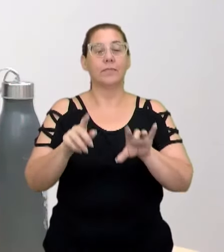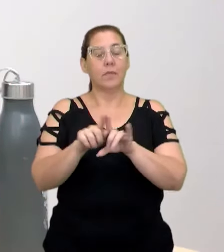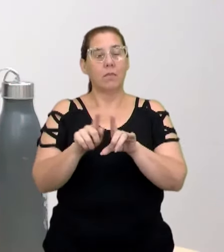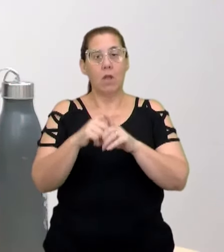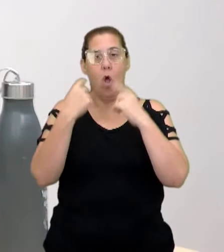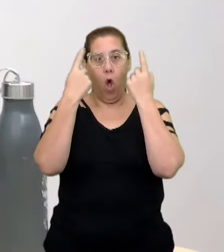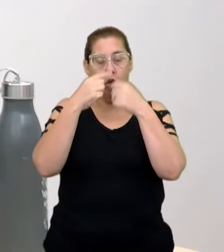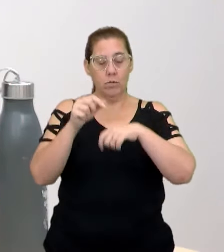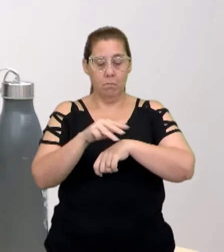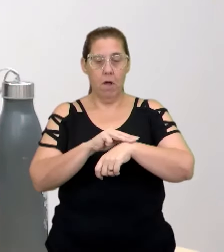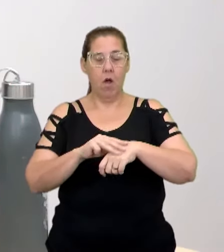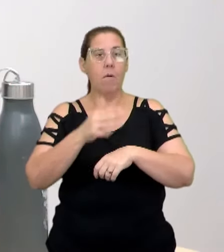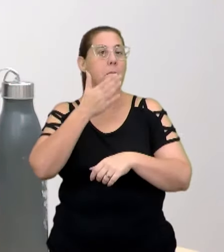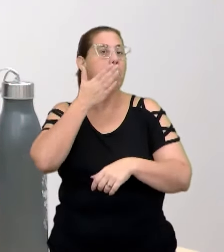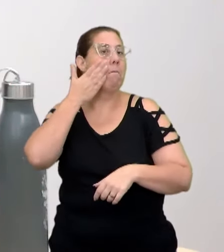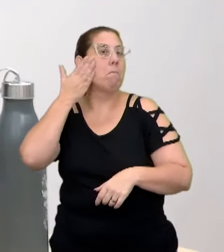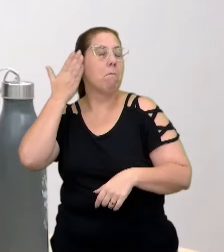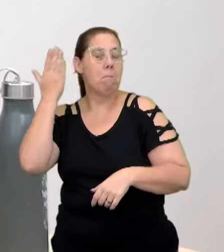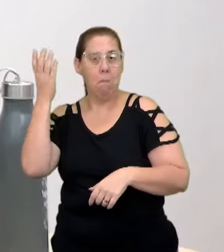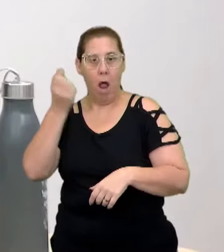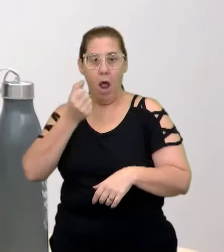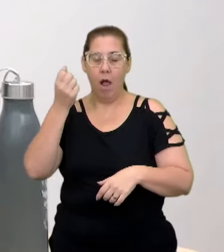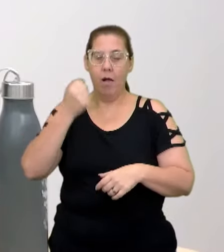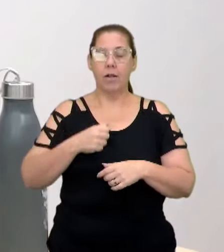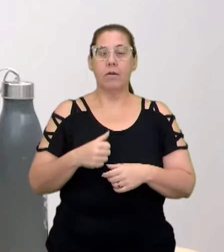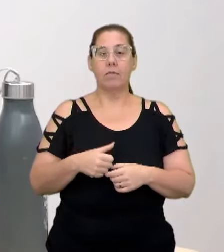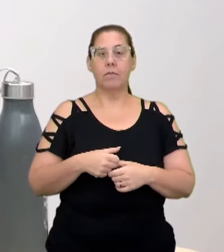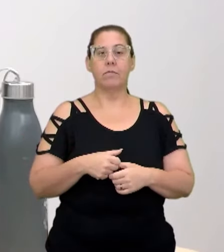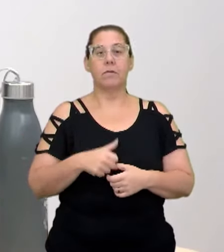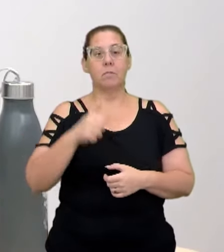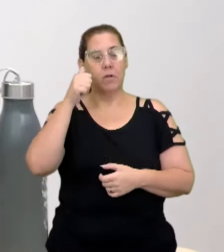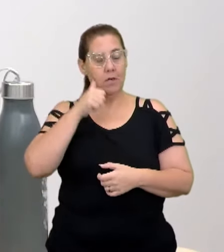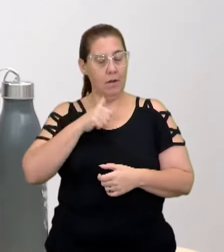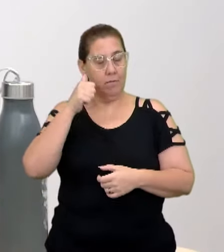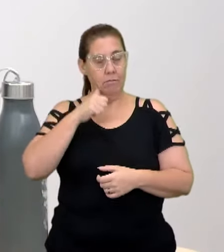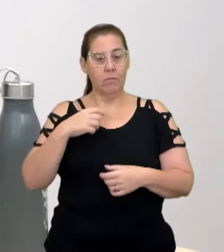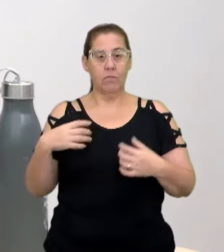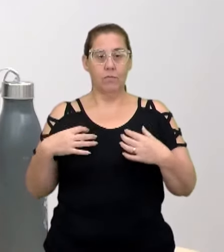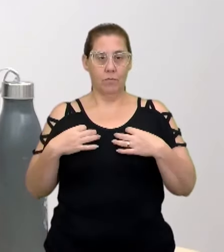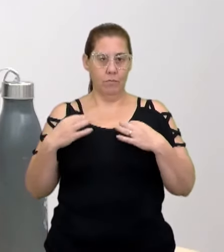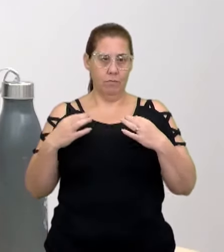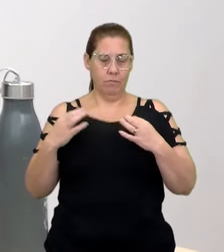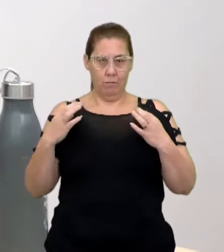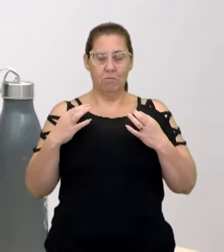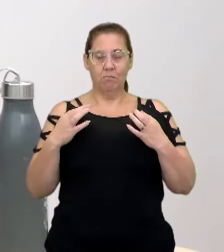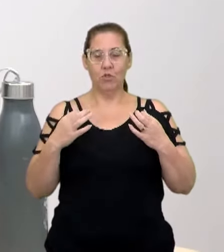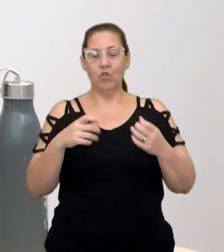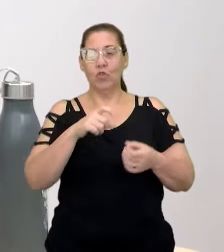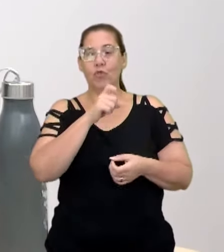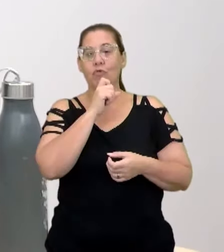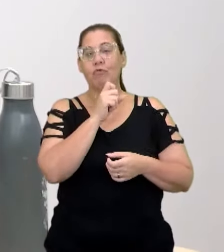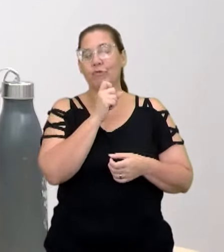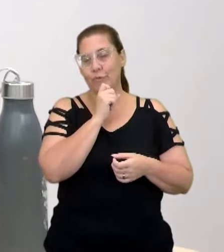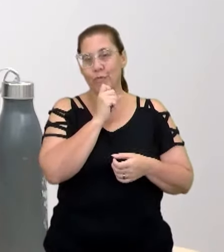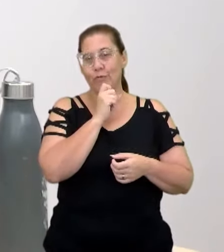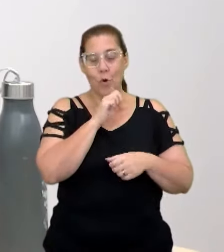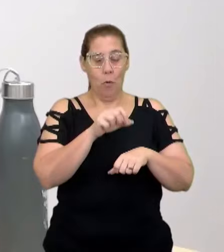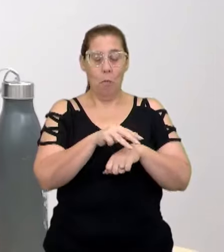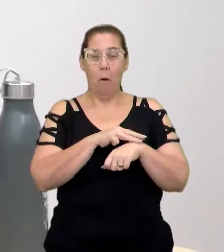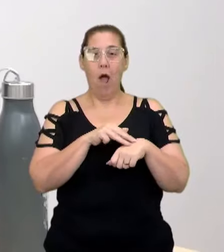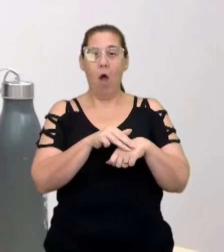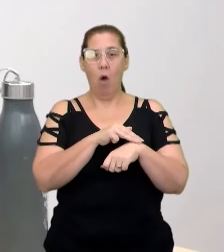olhos castanhos e pele clara. Sou uma menina que veste um suéter, vamos dizer assim,